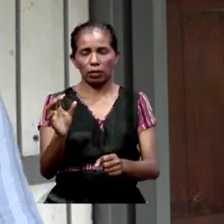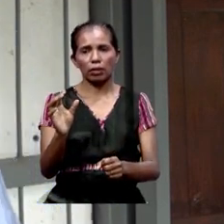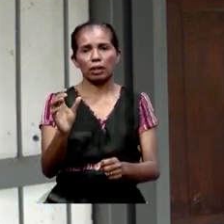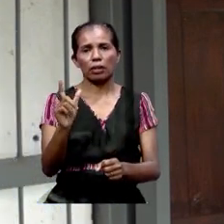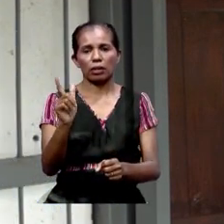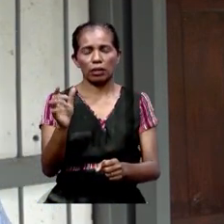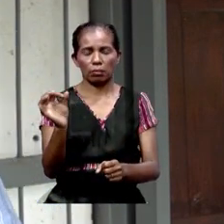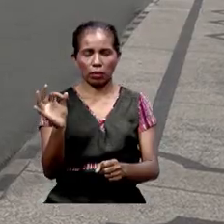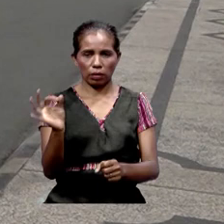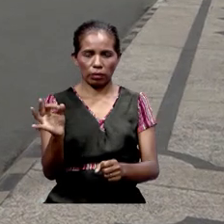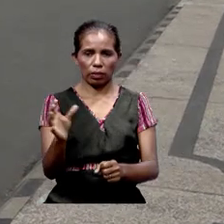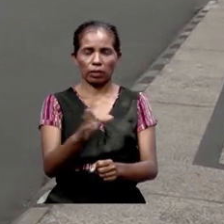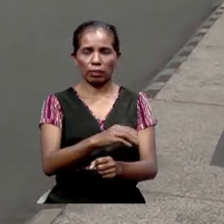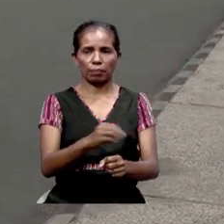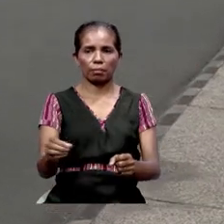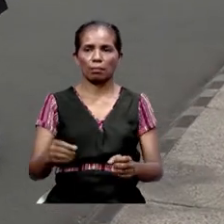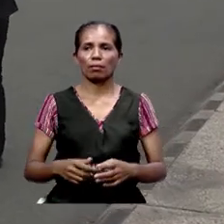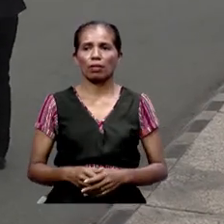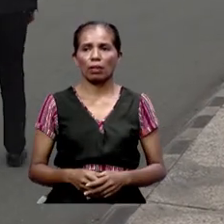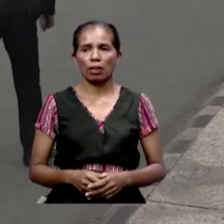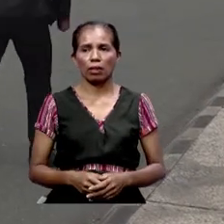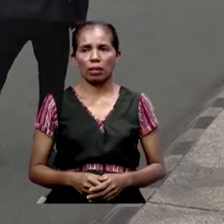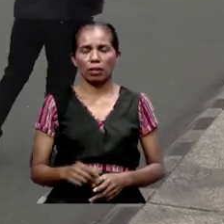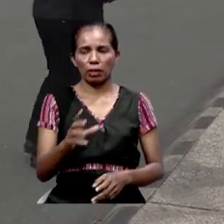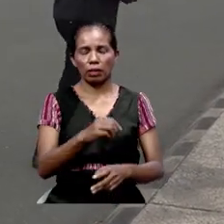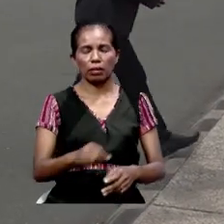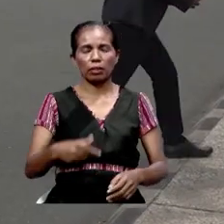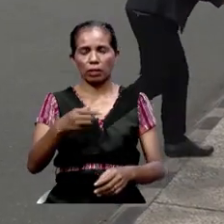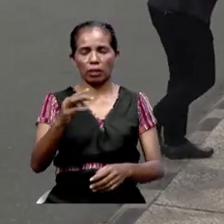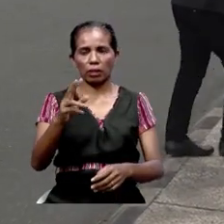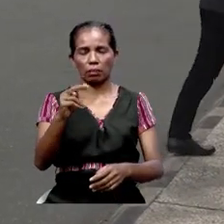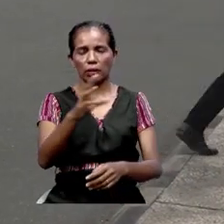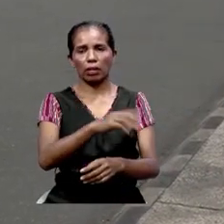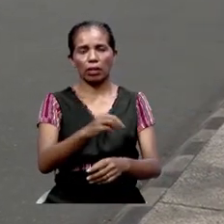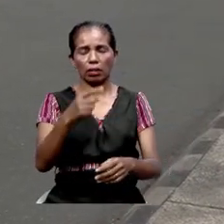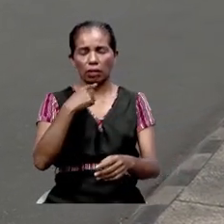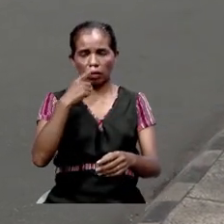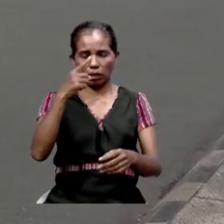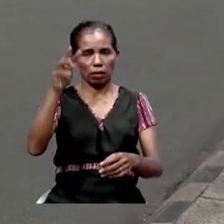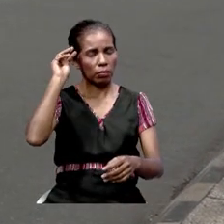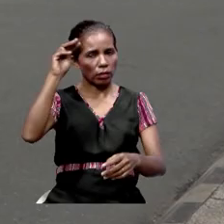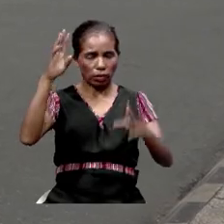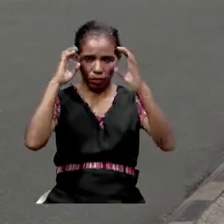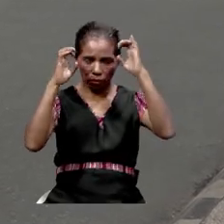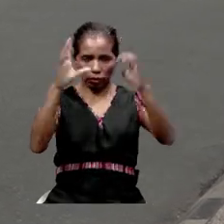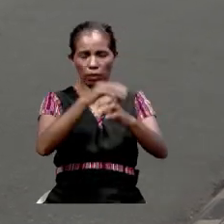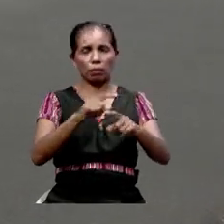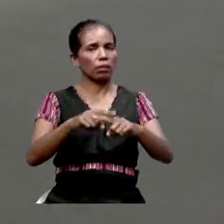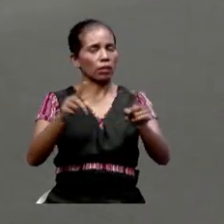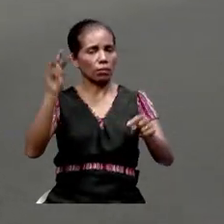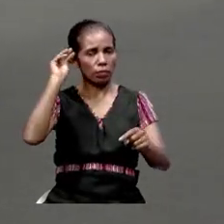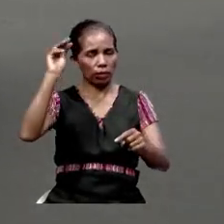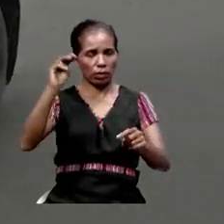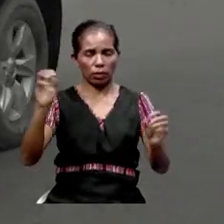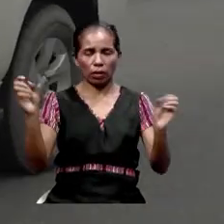ida 2024, né? Relaciona com preocupação, né? GMN tenta a confirmação com o ministro da Educação, mas bem, ministra,